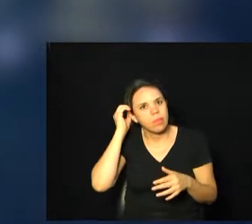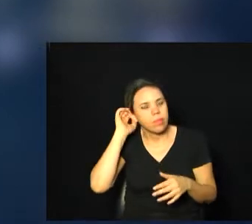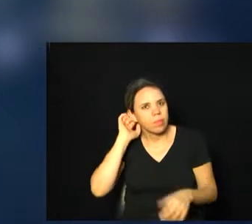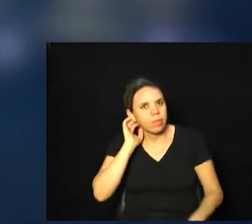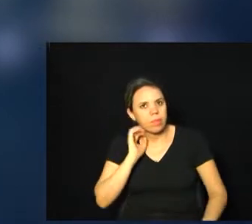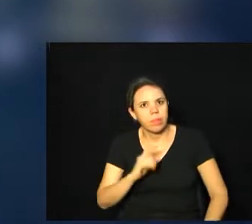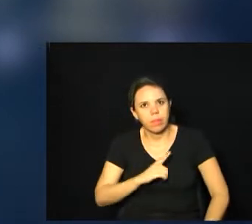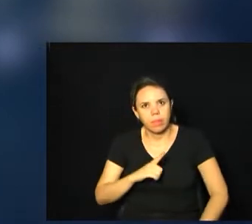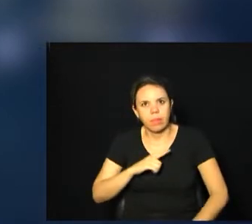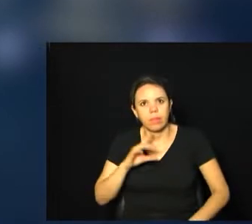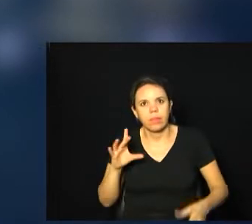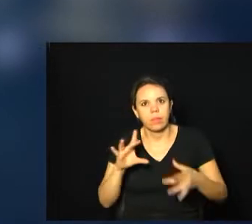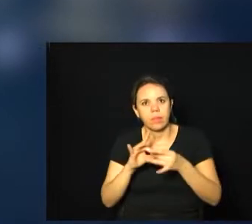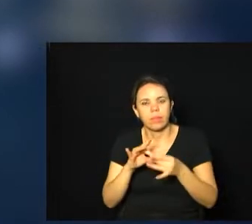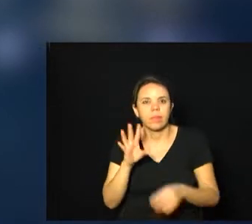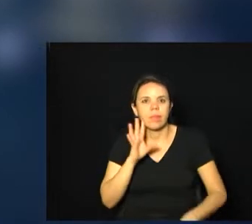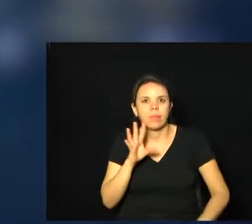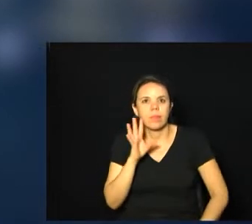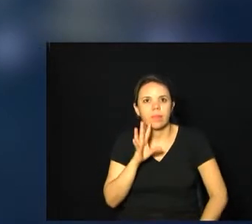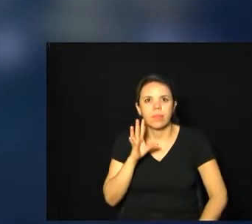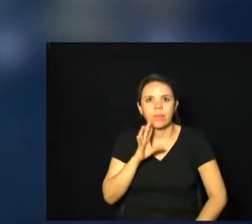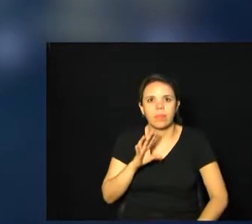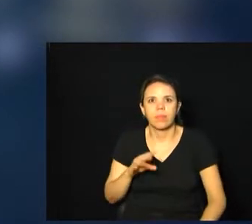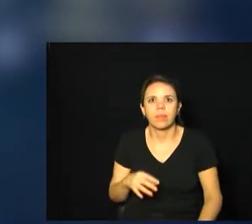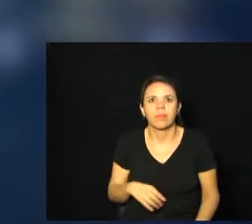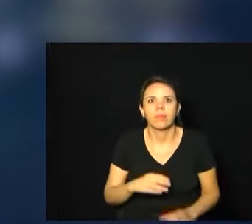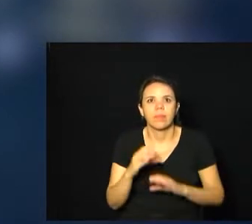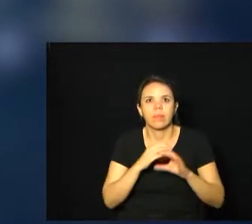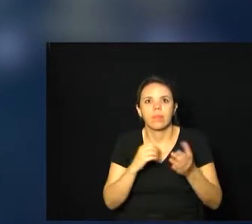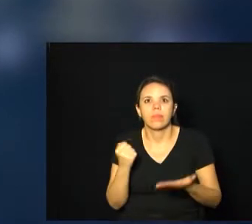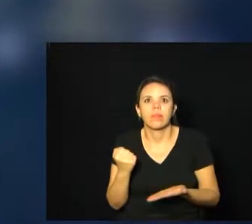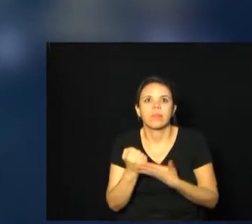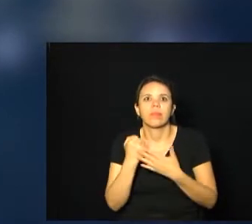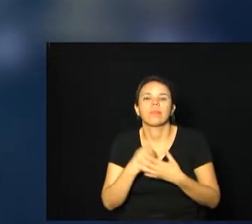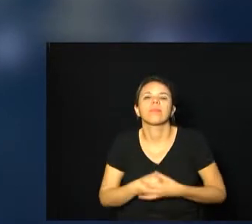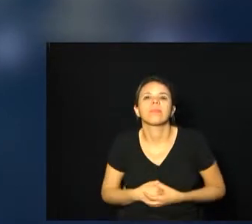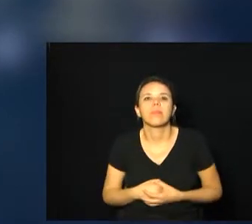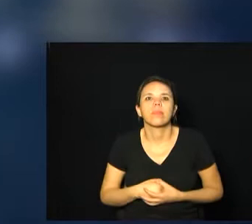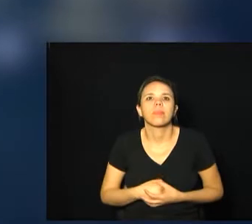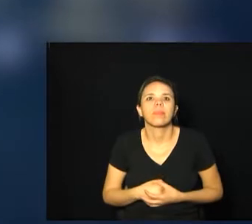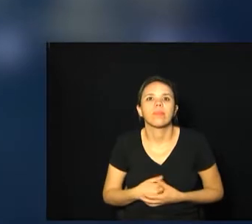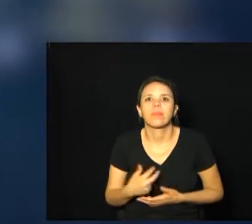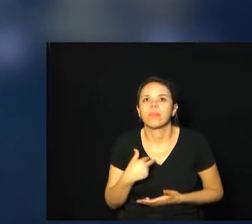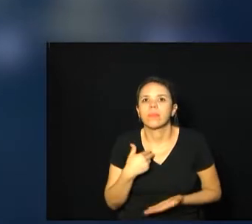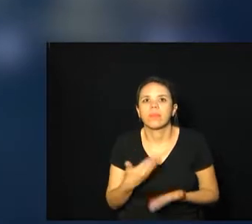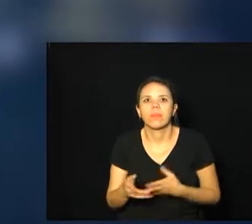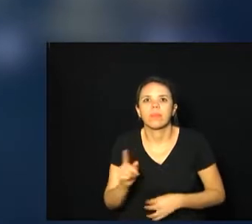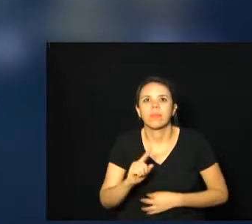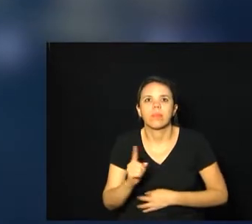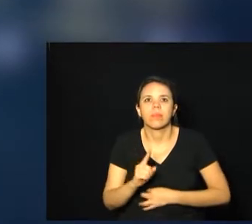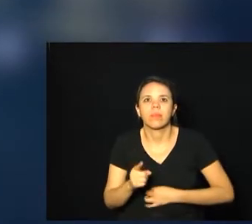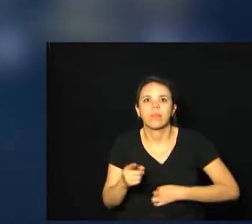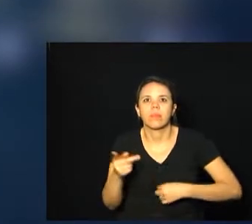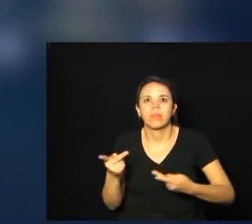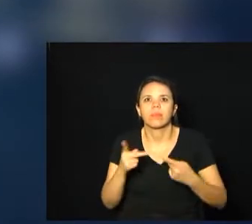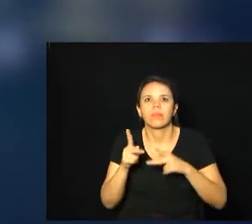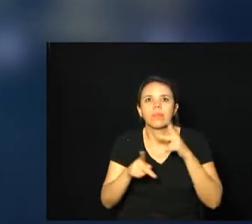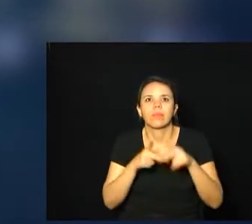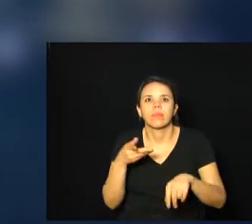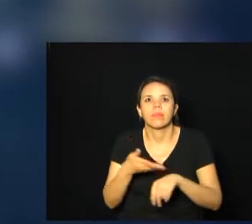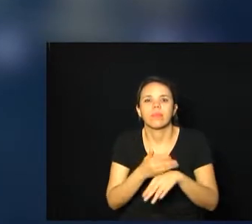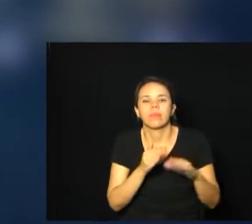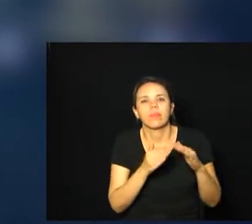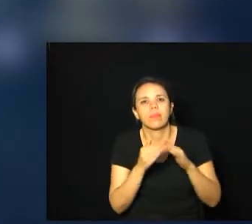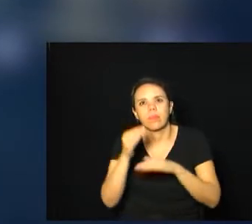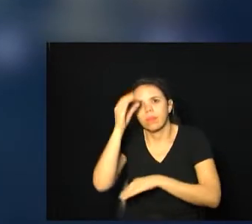Ela tem muitos parceiros bacanas também que ajudam no concurso. Então, gente, vocês não podem perder. Vocês convidam a galera, vizinha,